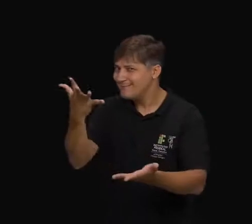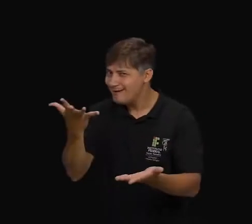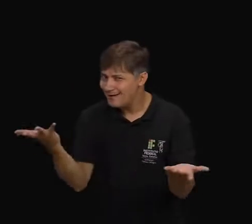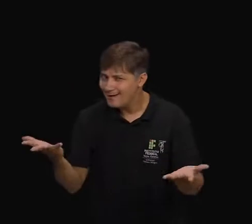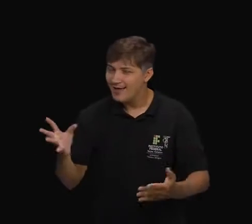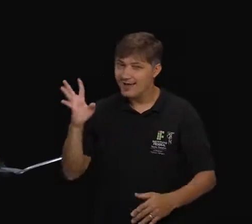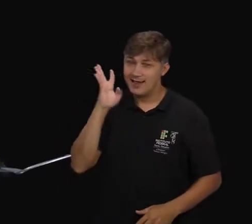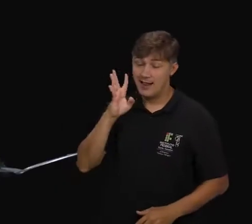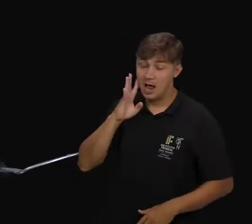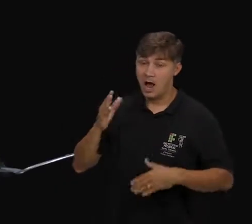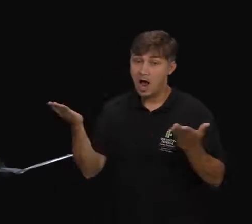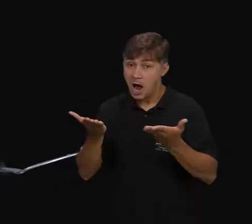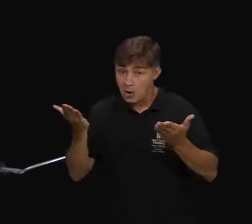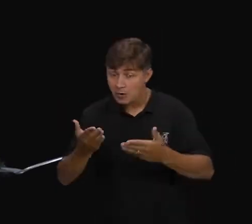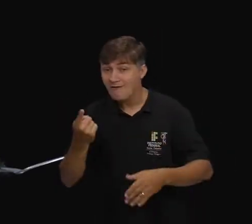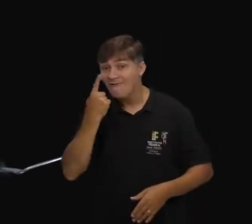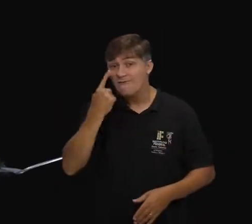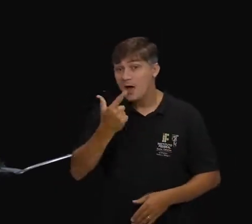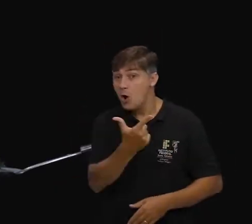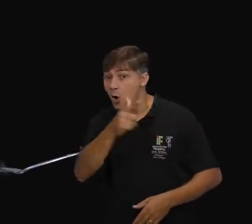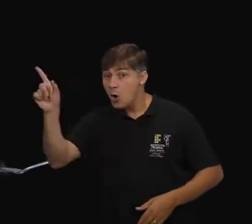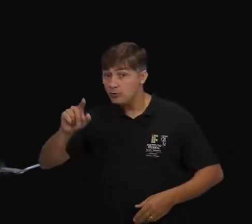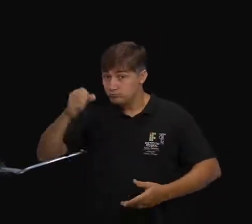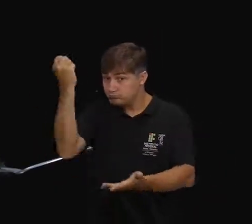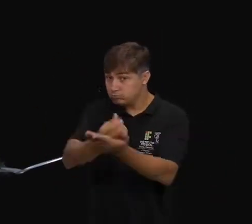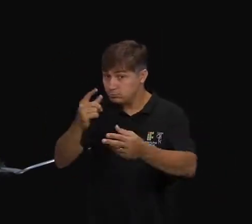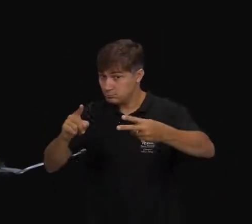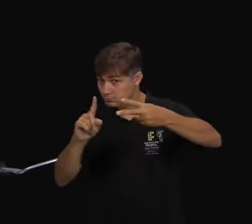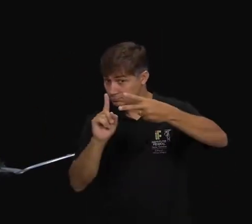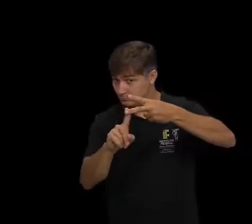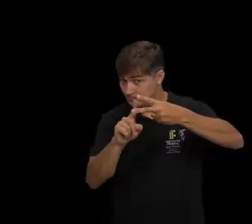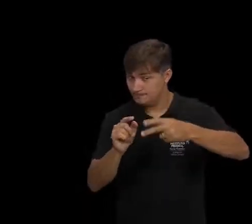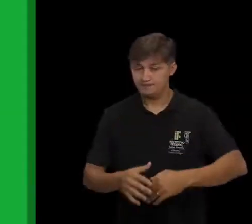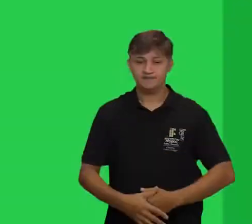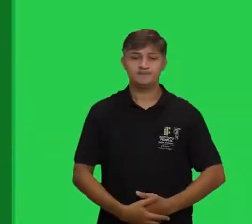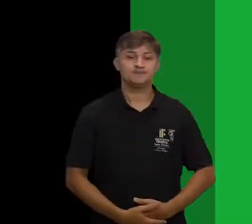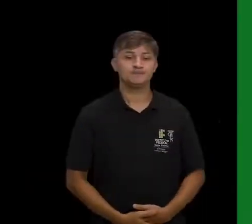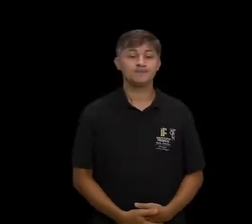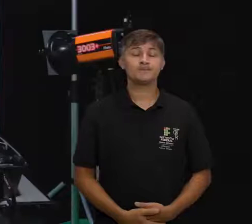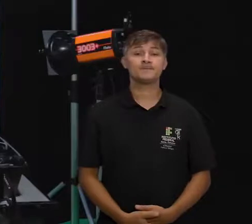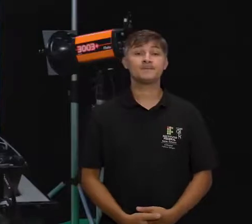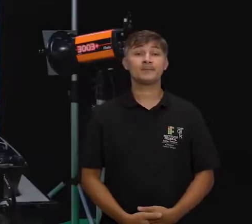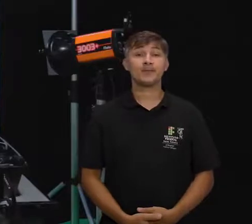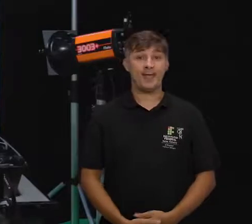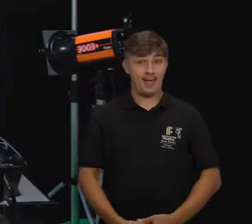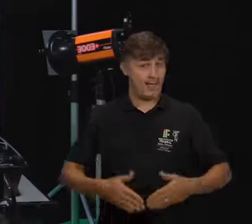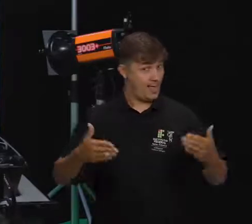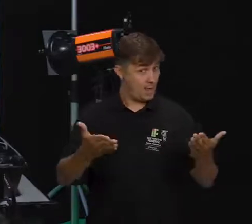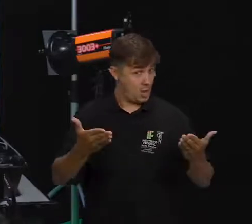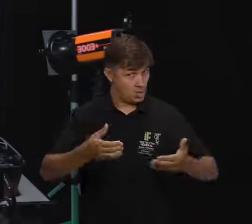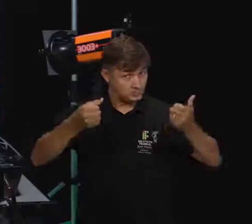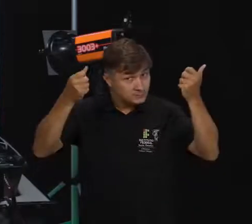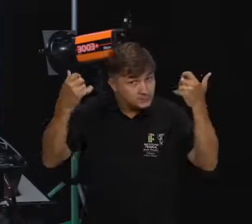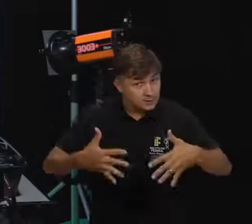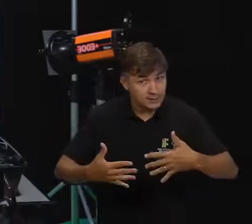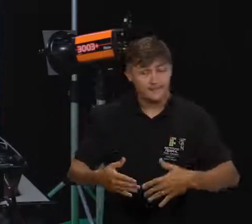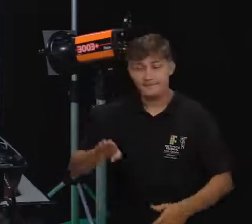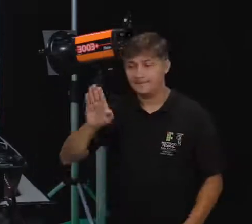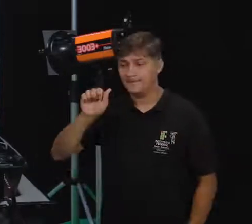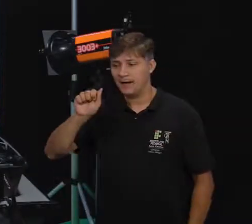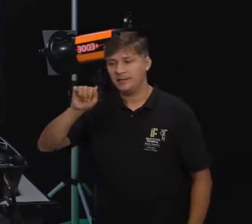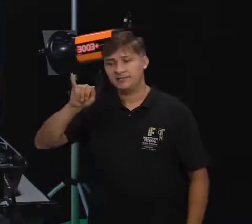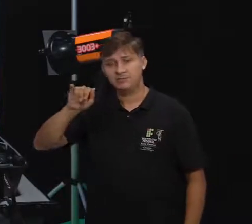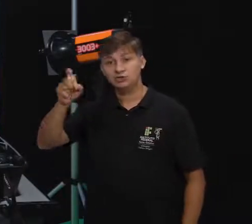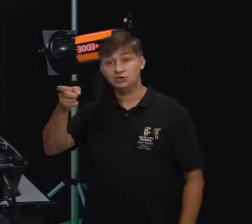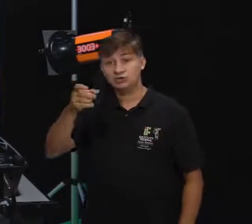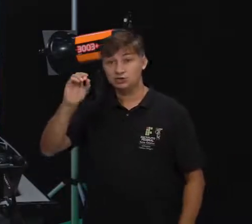splash. Então acho que agora vamos para o próximo tipo de splash. Vamos falar agora de splash de